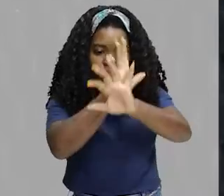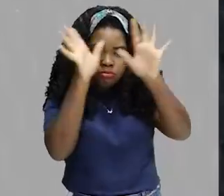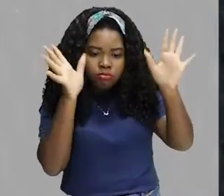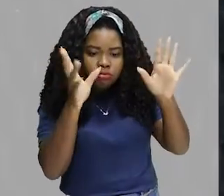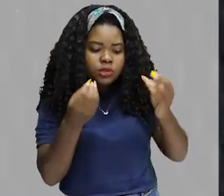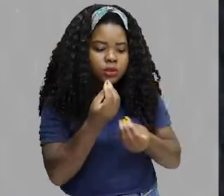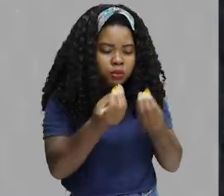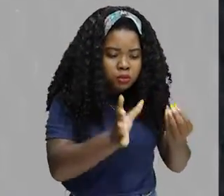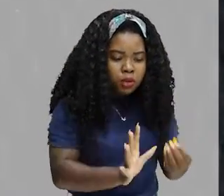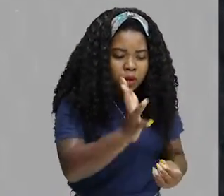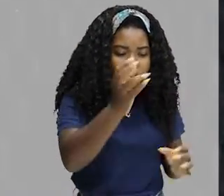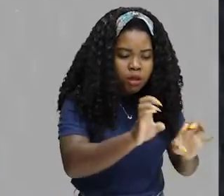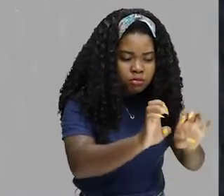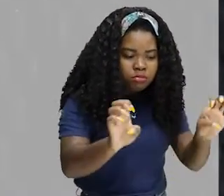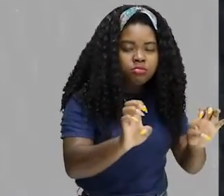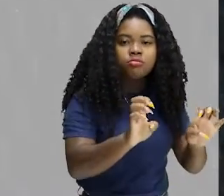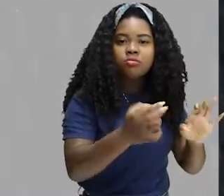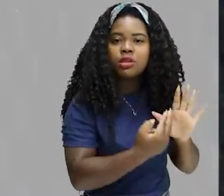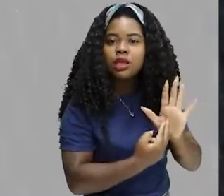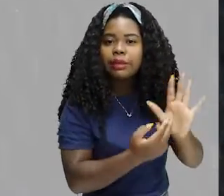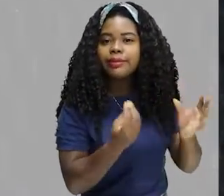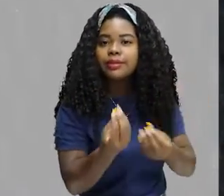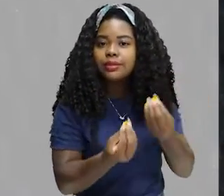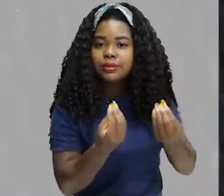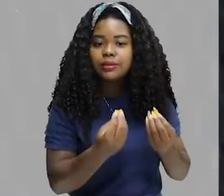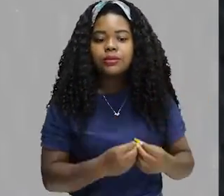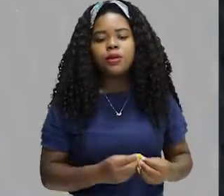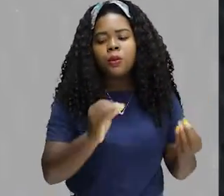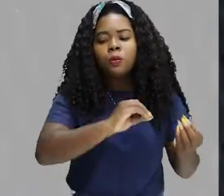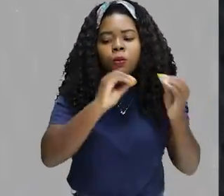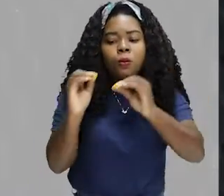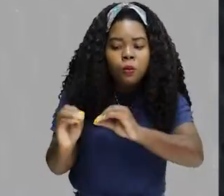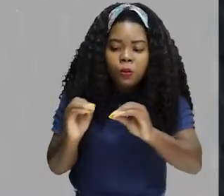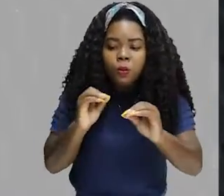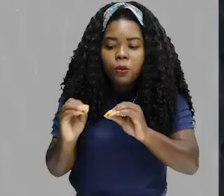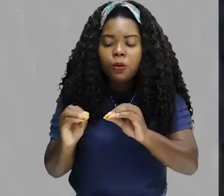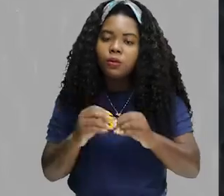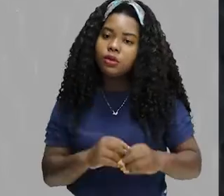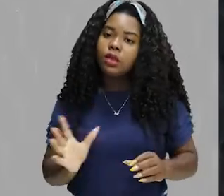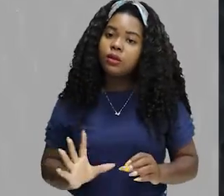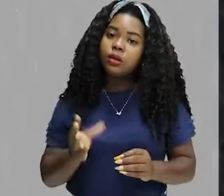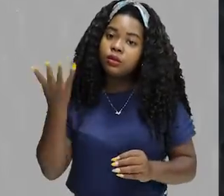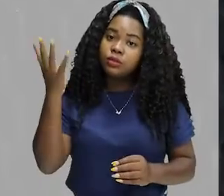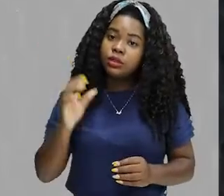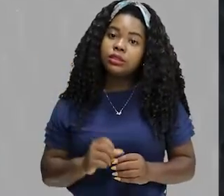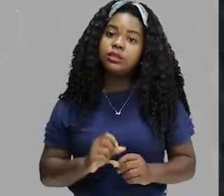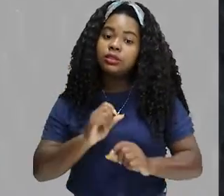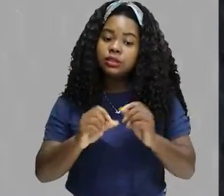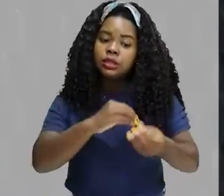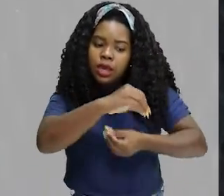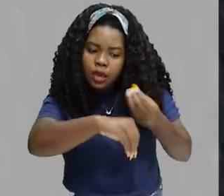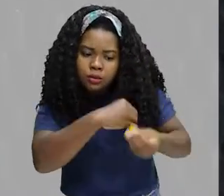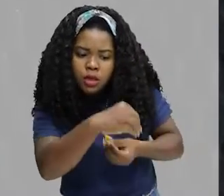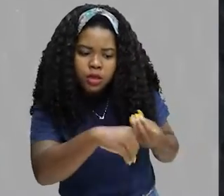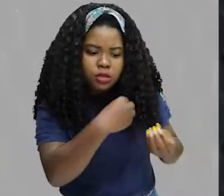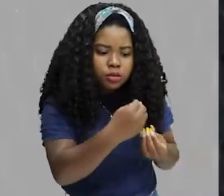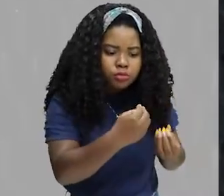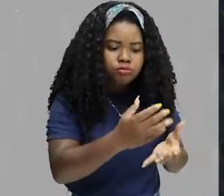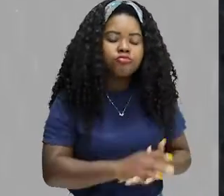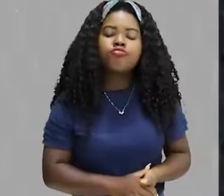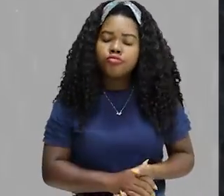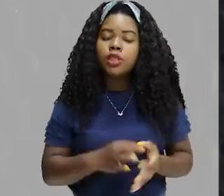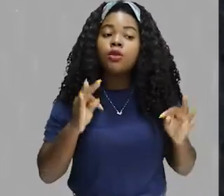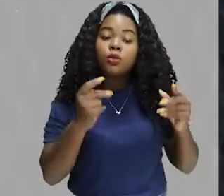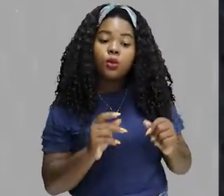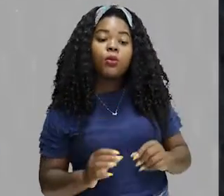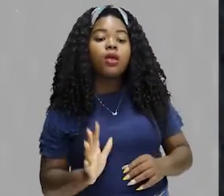A equação química é a grafia do que acontece na reação. Então, tudo que acontece na